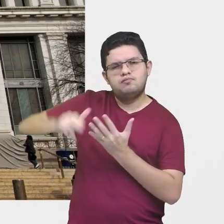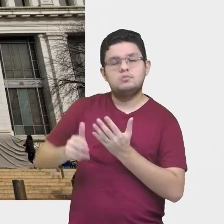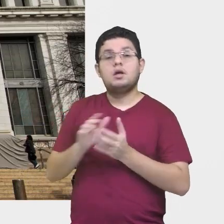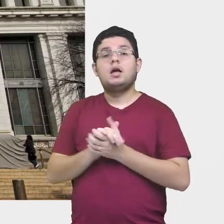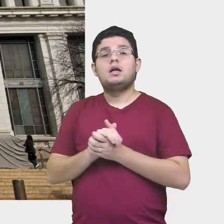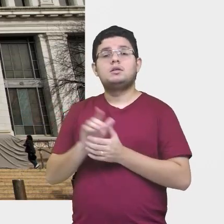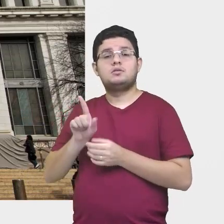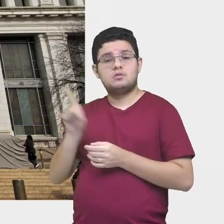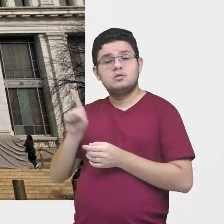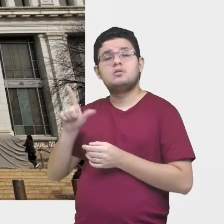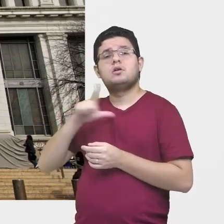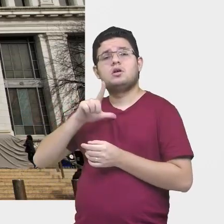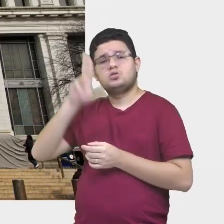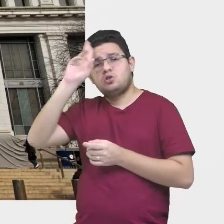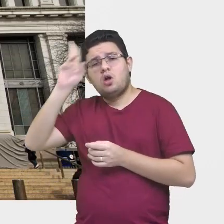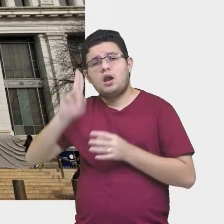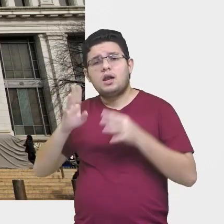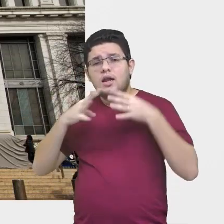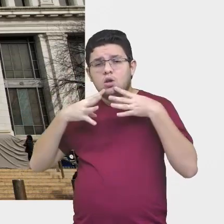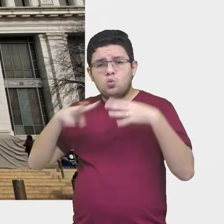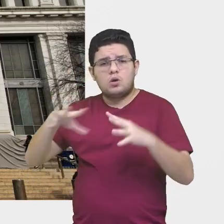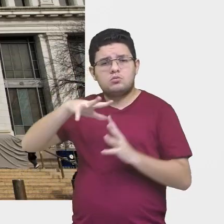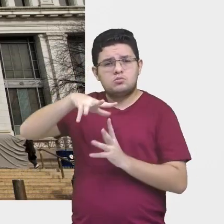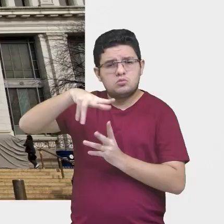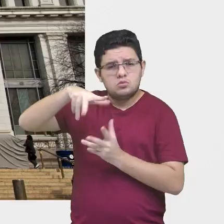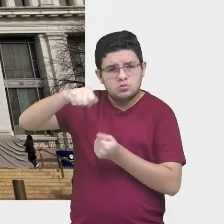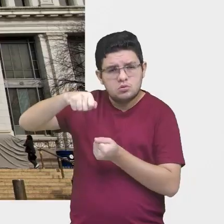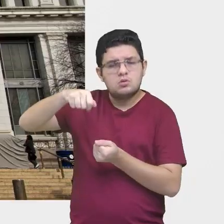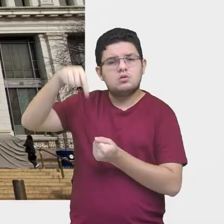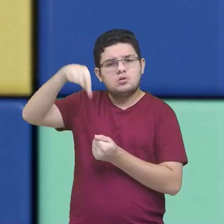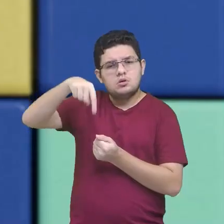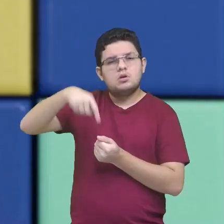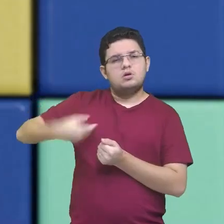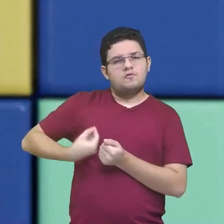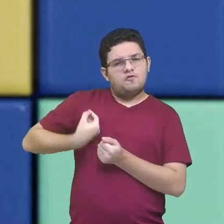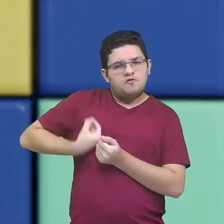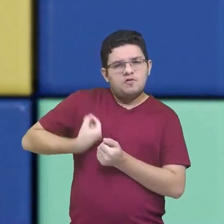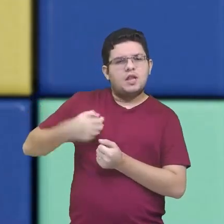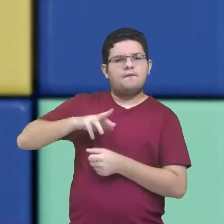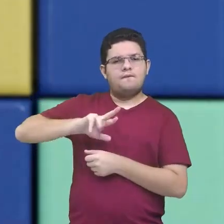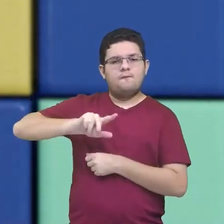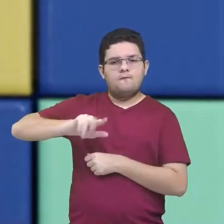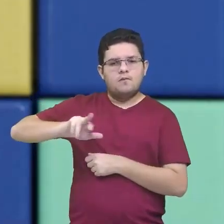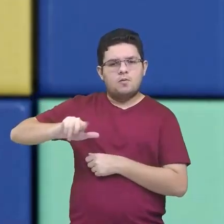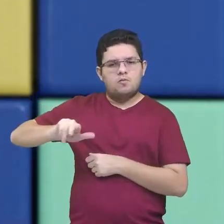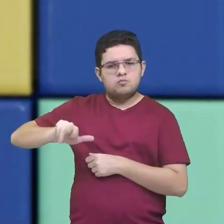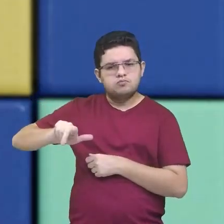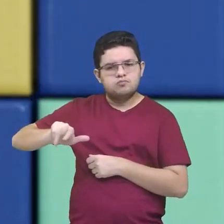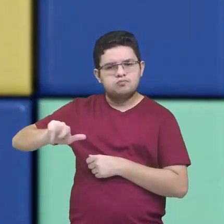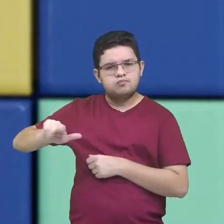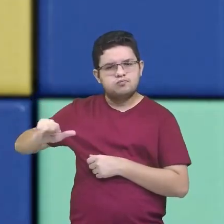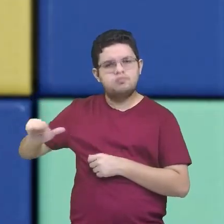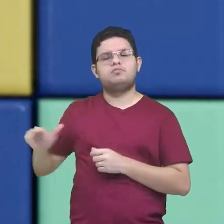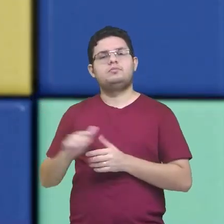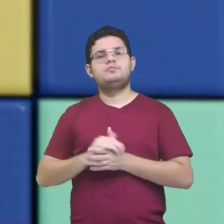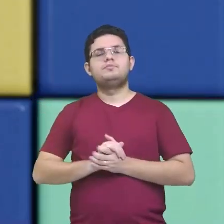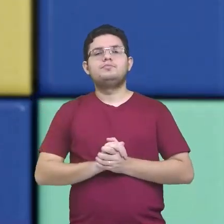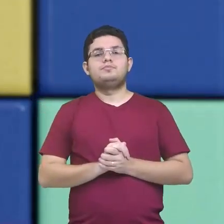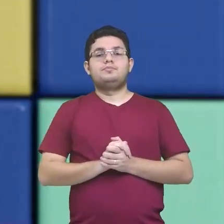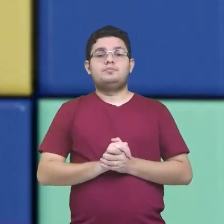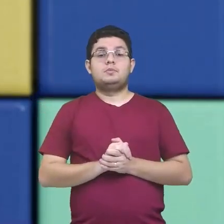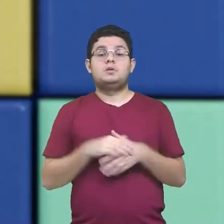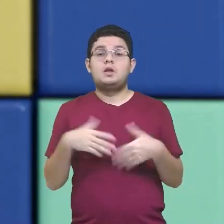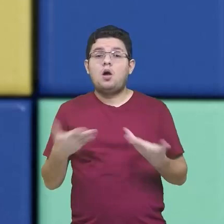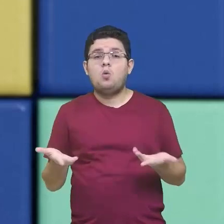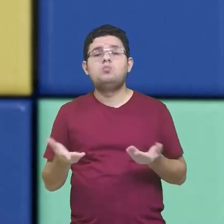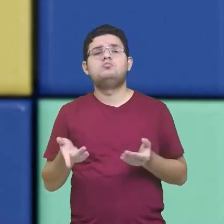natural da Terra, né, dos seres vivos, entre outros ali, que compõem todo esse contexto, né? Então a gente tem